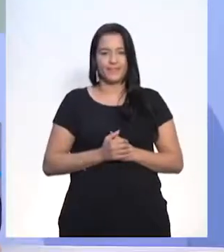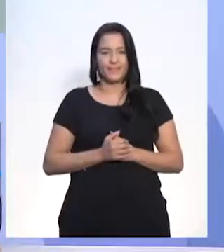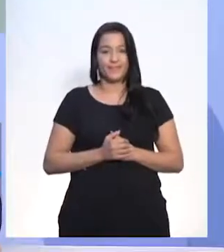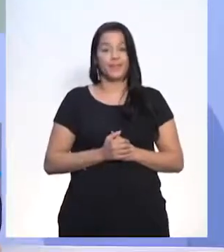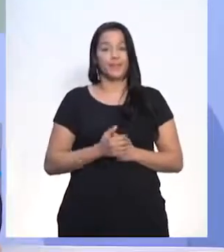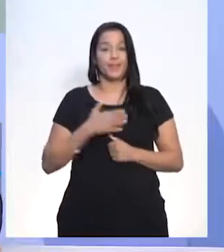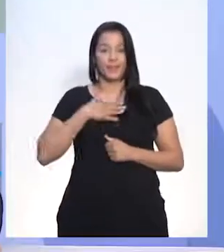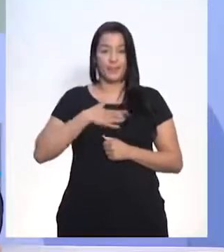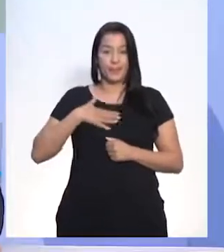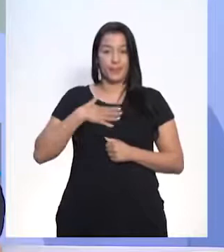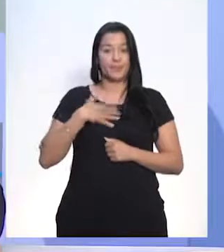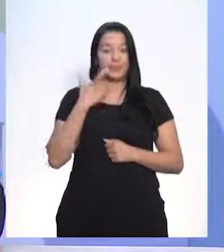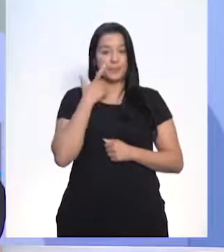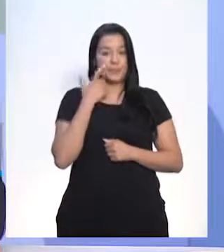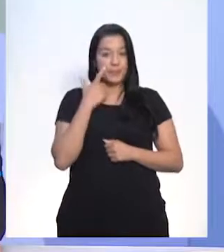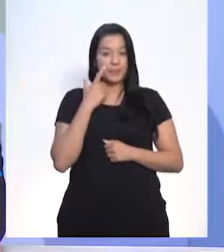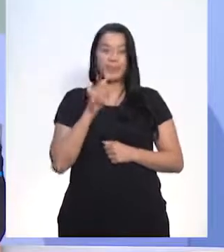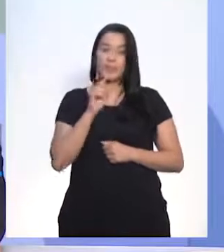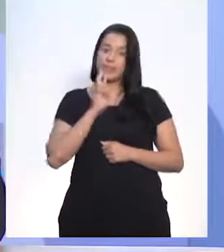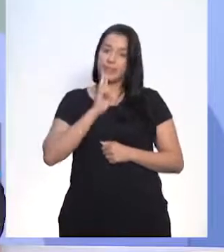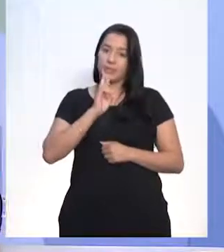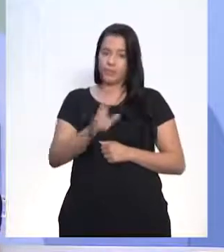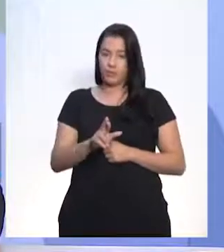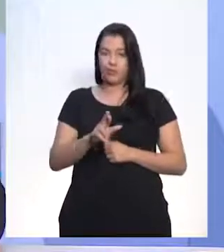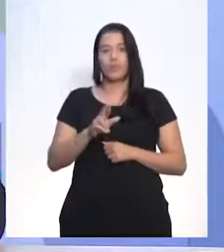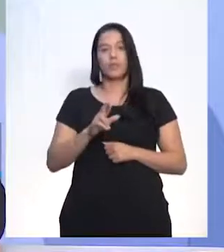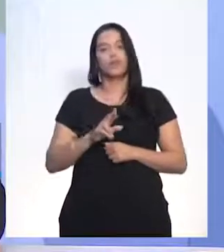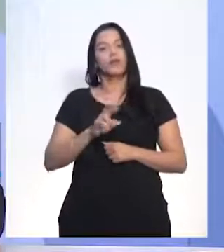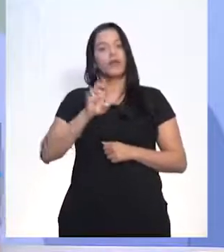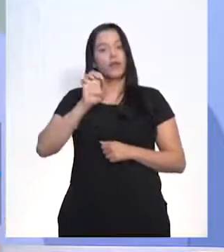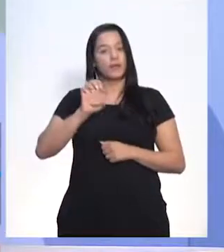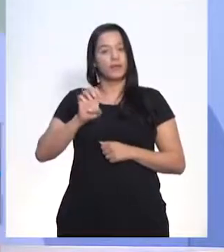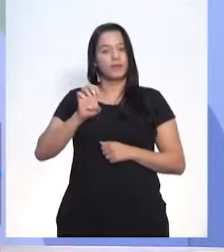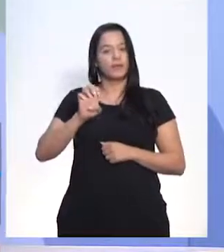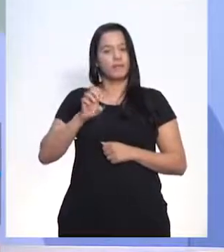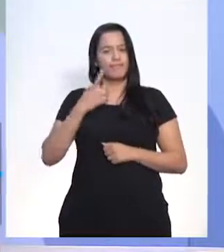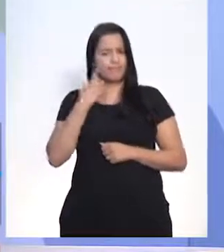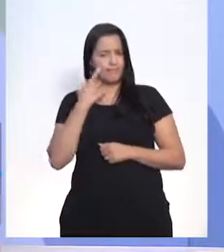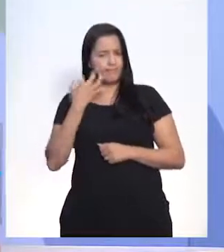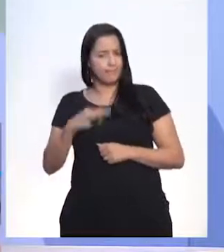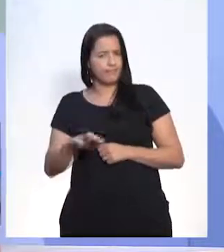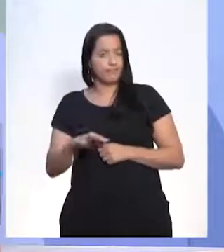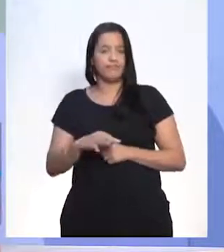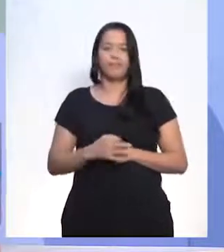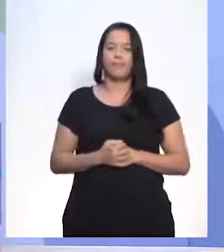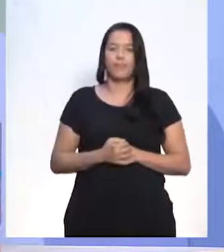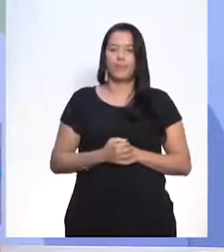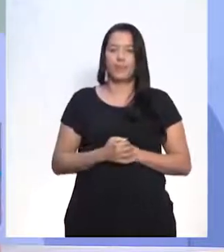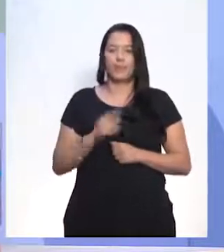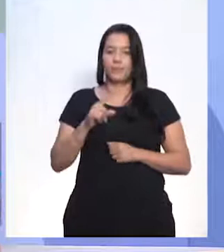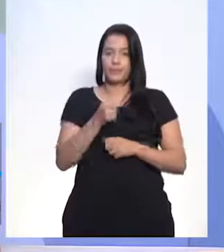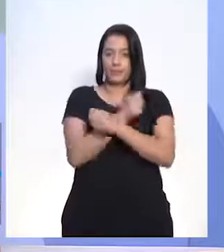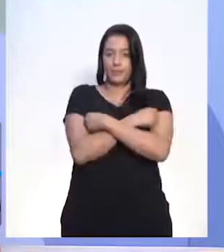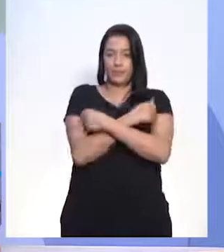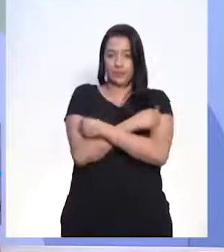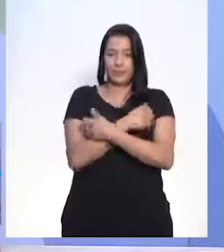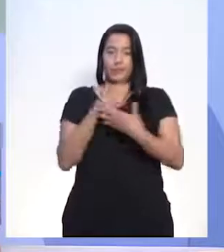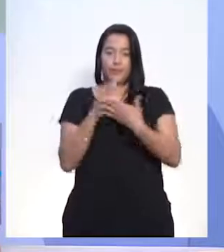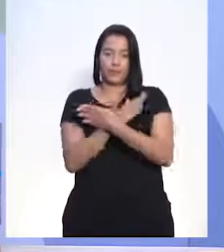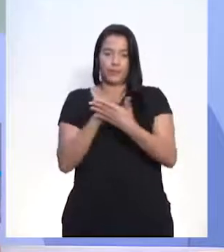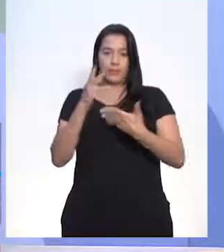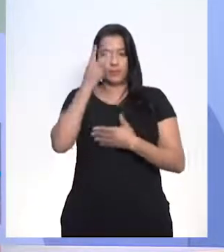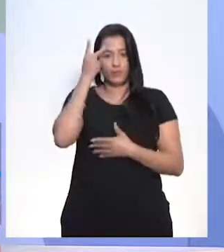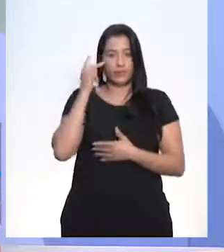gostei de ver. Eles marcaram que é a alternativa E. Será que é a alternativa E? Espero que seja, né? Bom, vou mandar um abraço aí para algumas